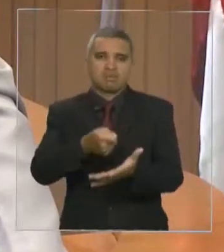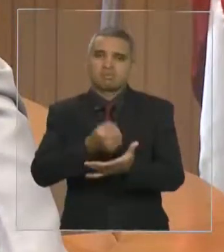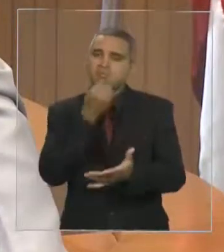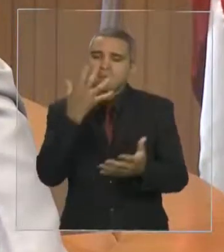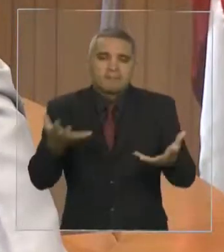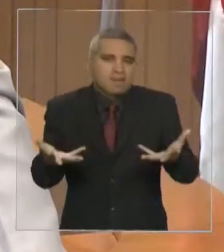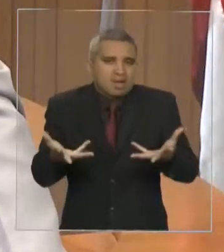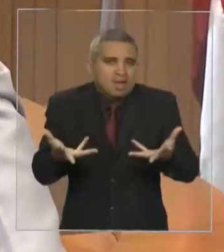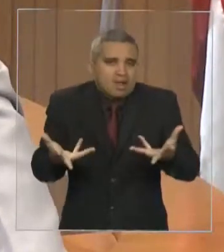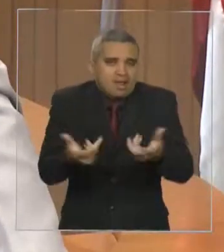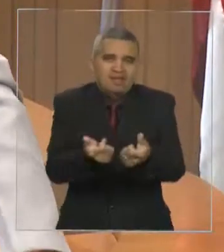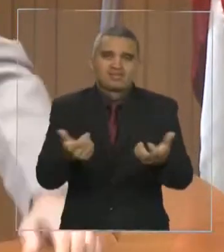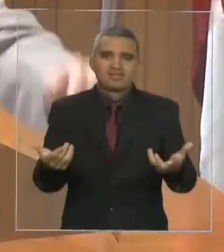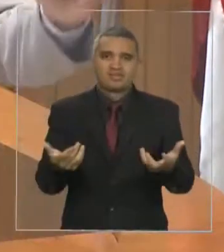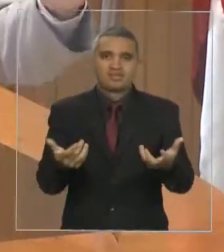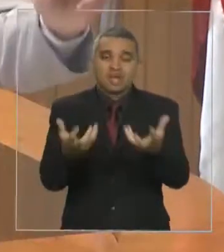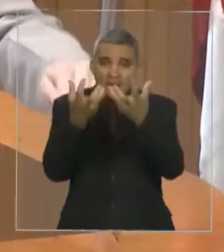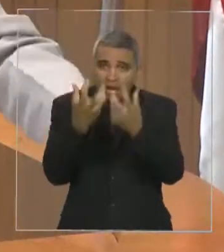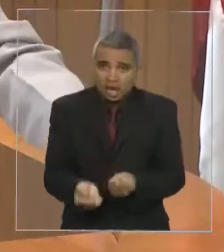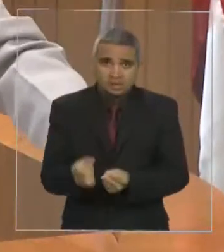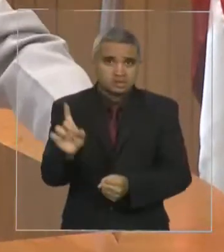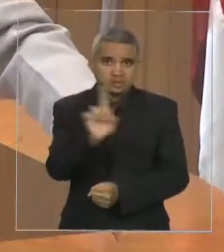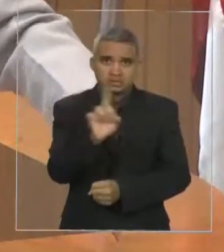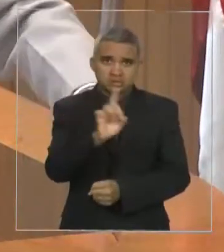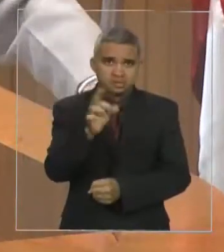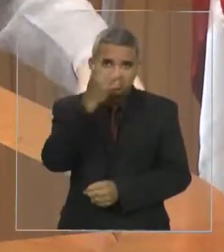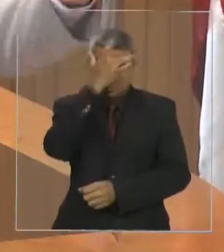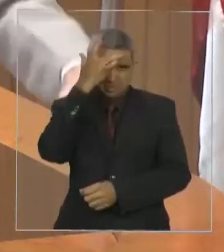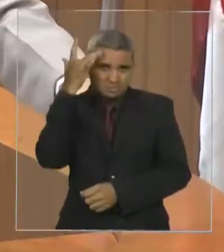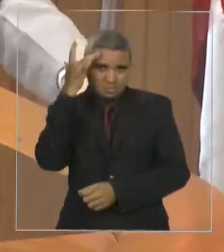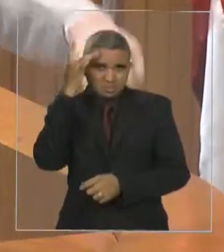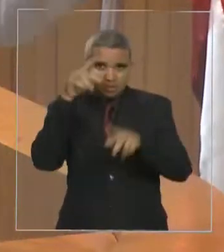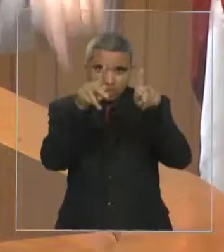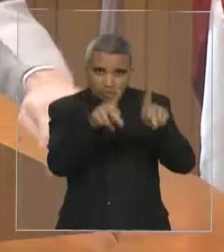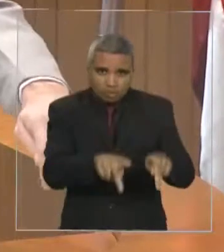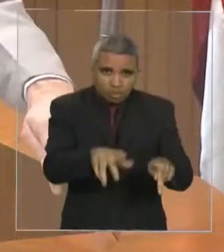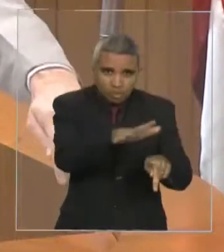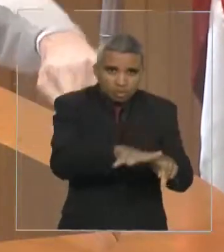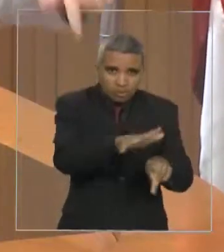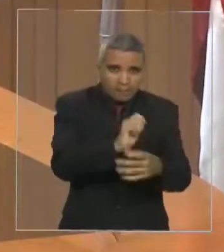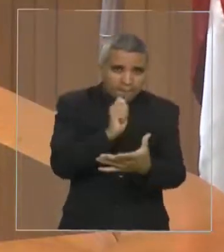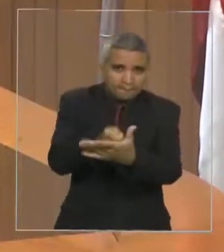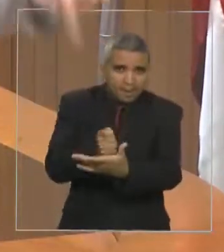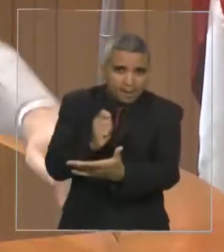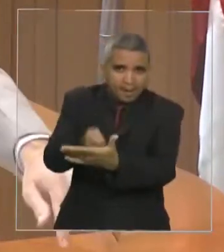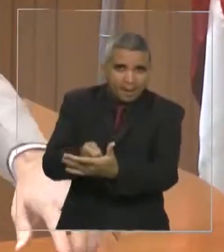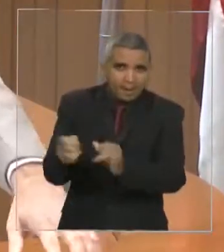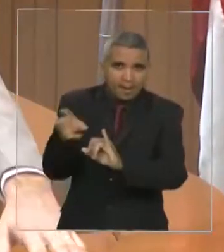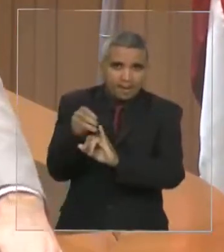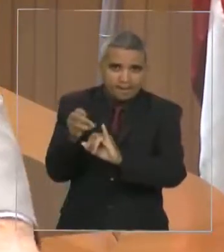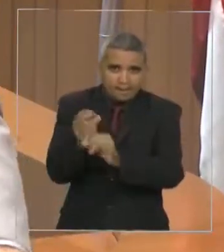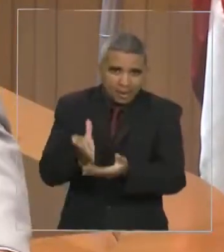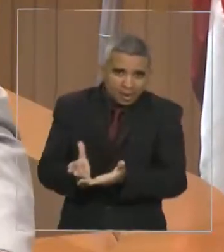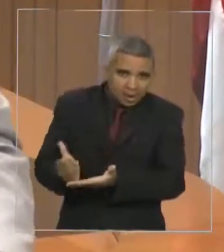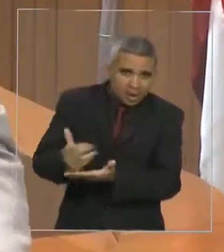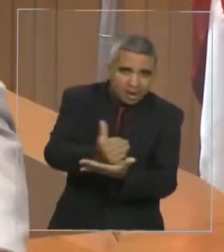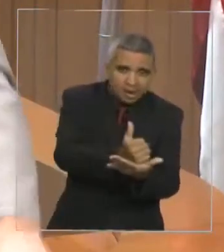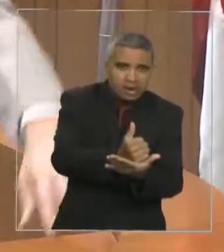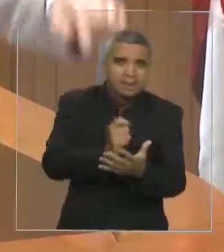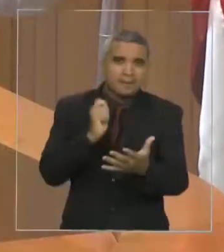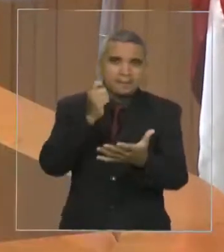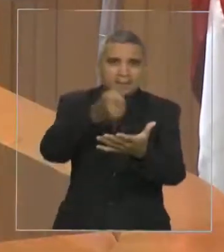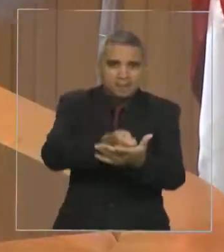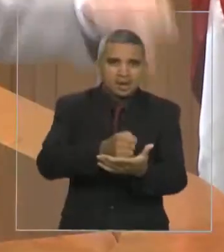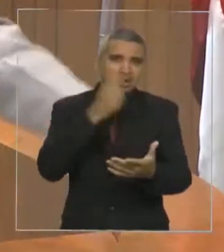porque não é aceitável o contribuinte, o povo que paga, os deputados, que paga governador,